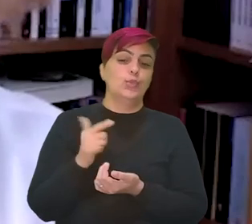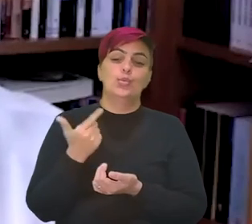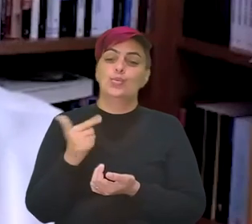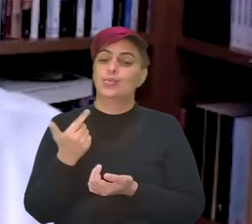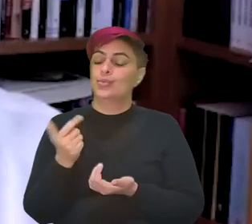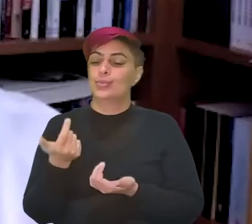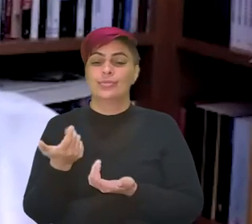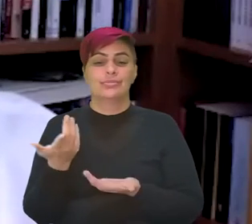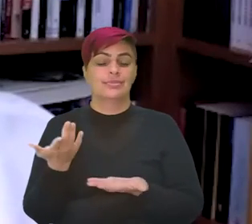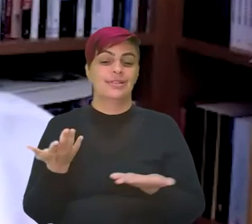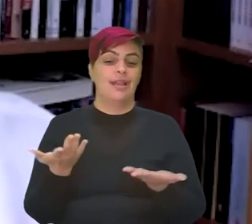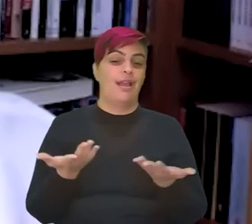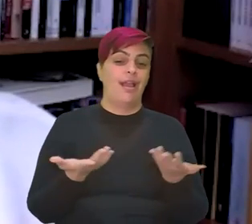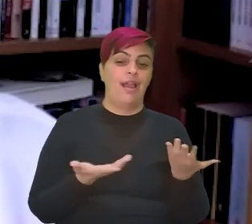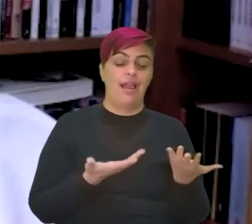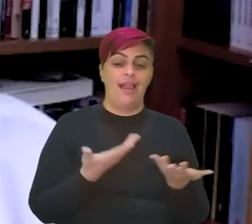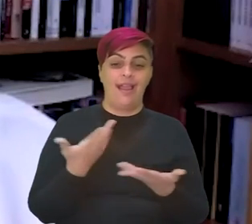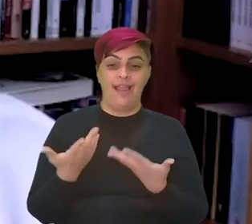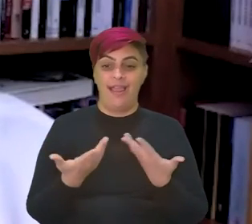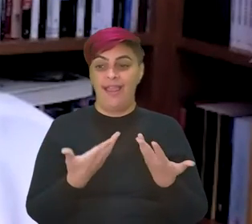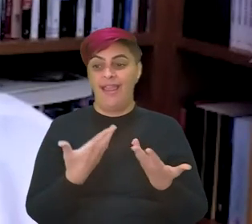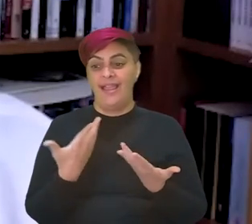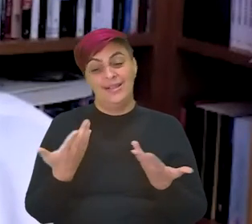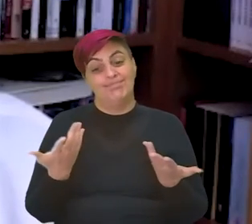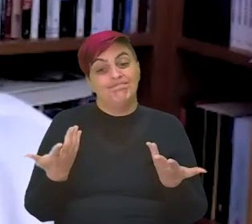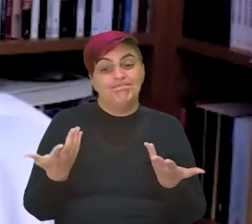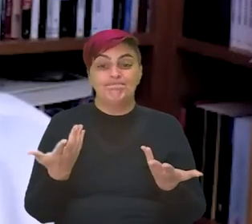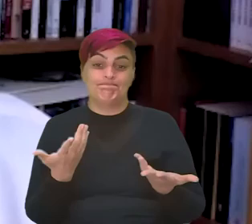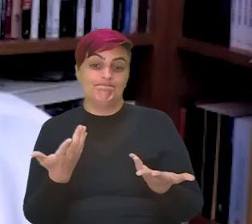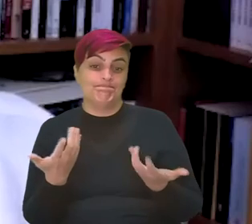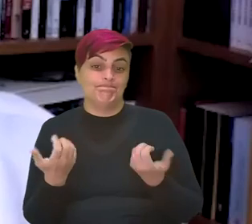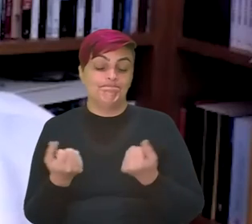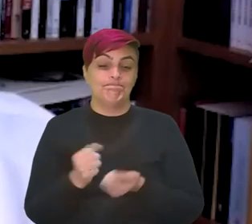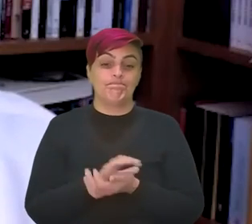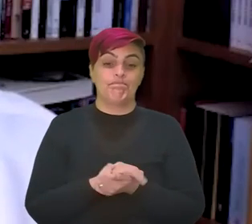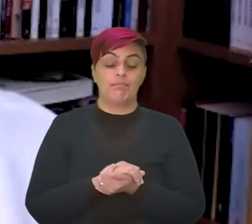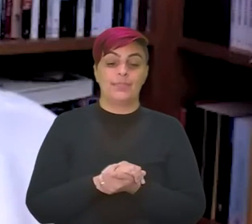não se tinha capacidade de... Não, enfim,